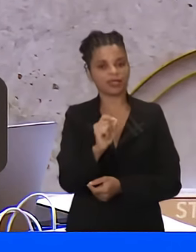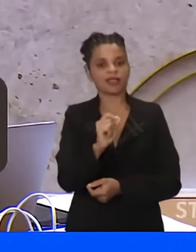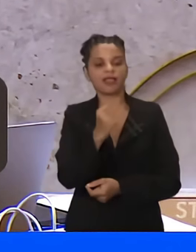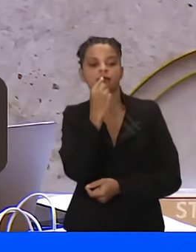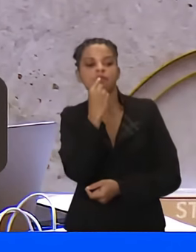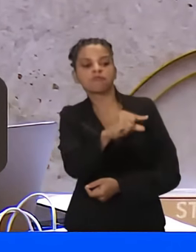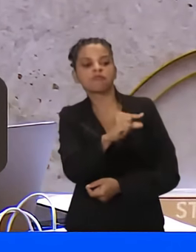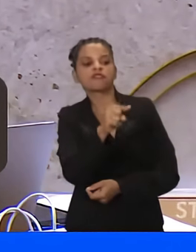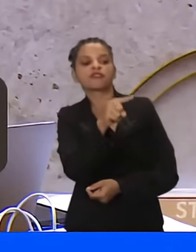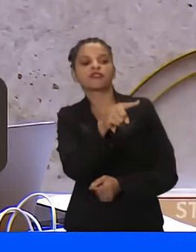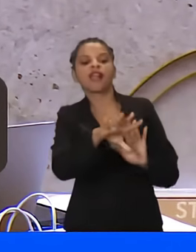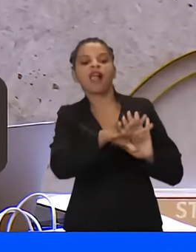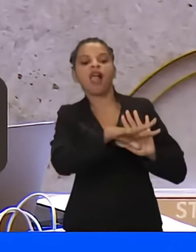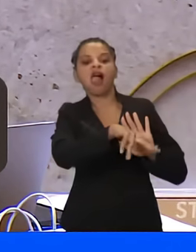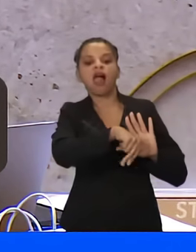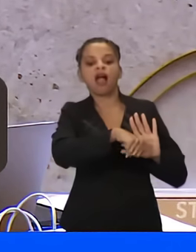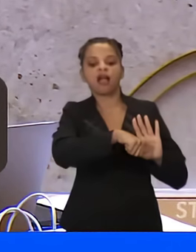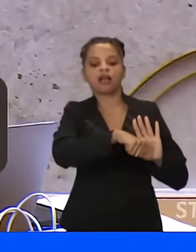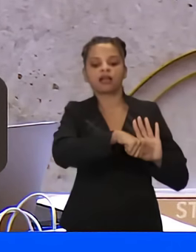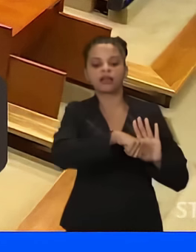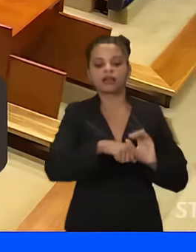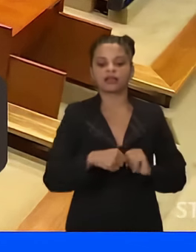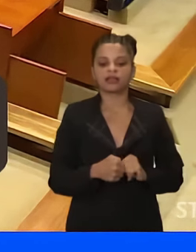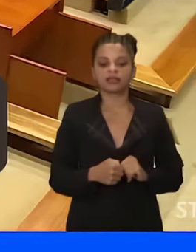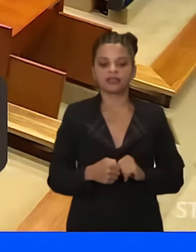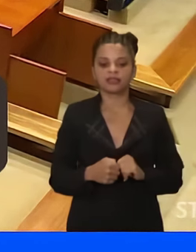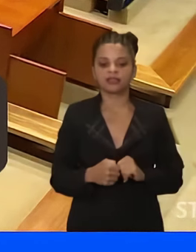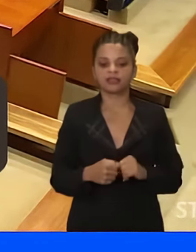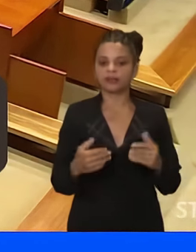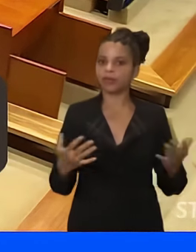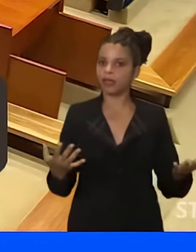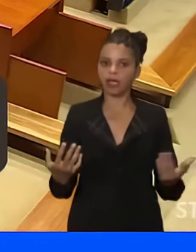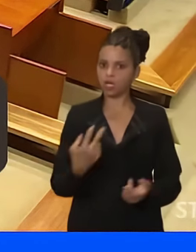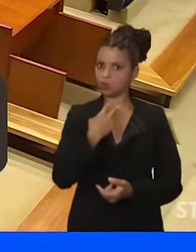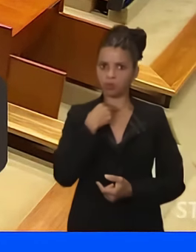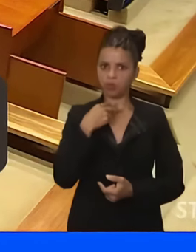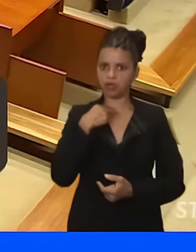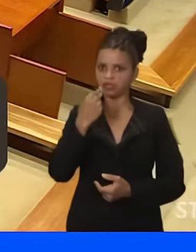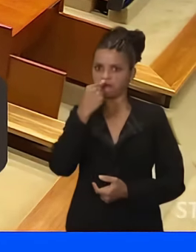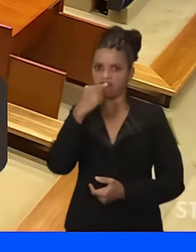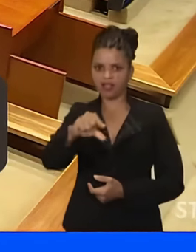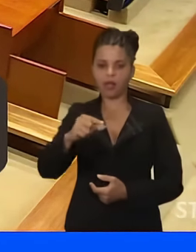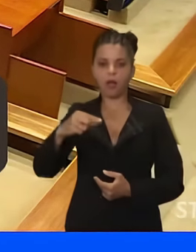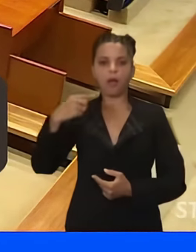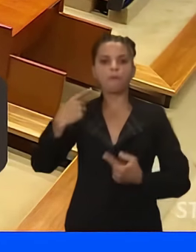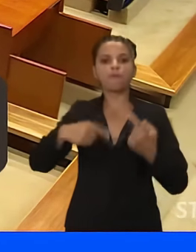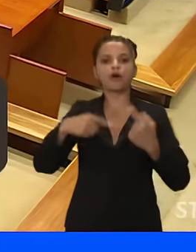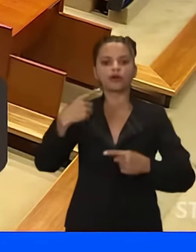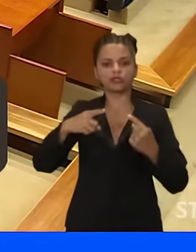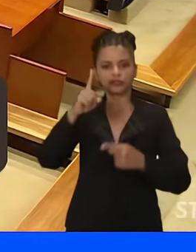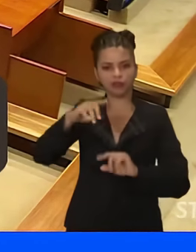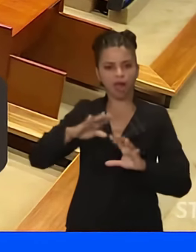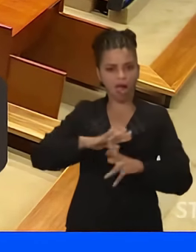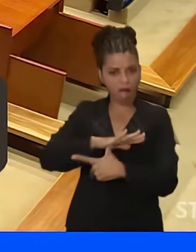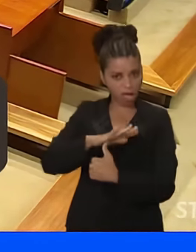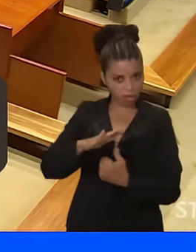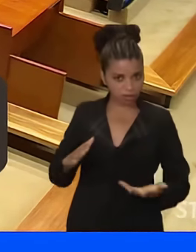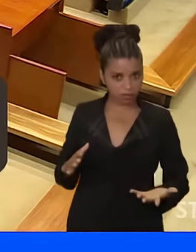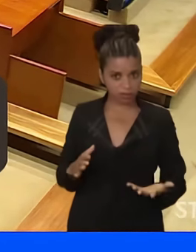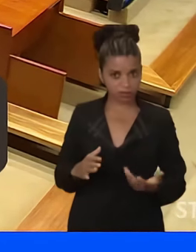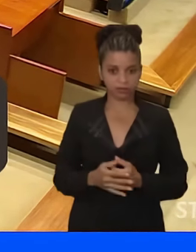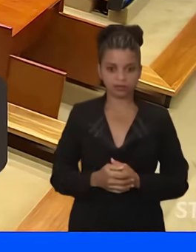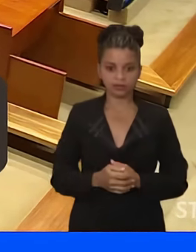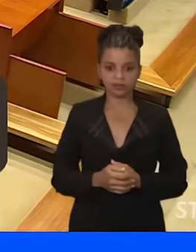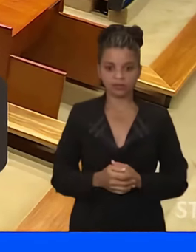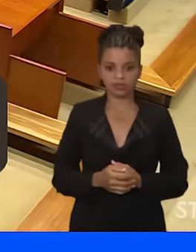se for o cidadão não puder chamar um político de ladrão... E ministro do Supremo pode? Eu não sou